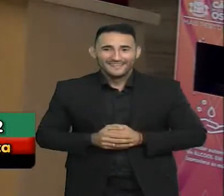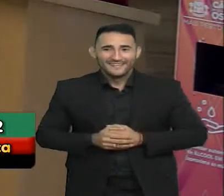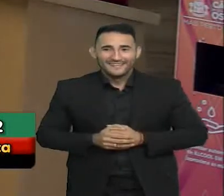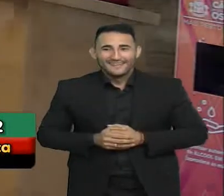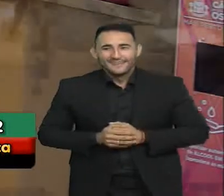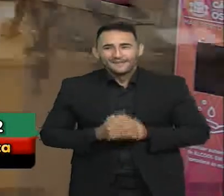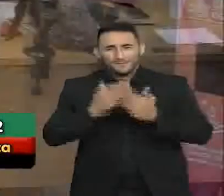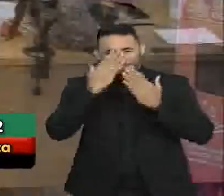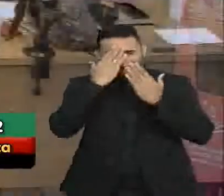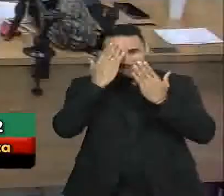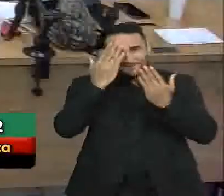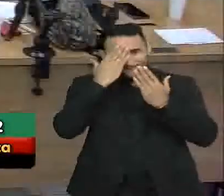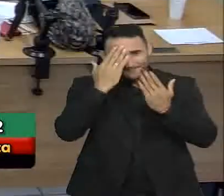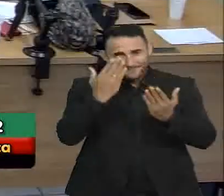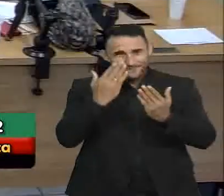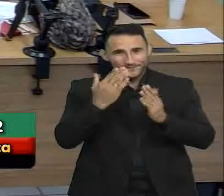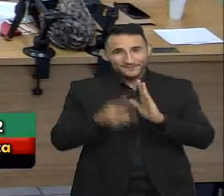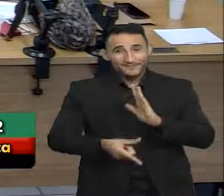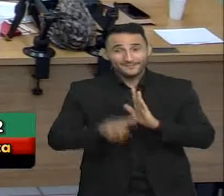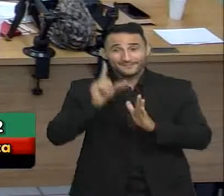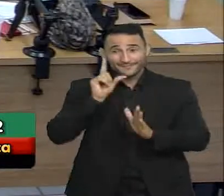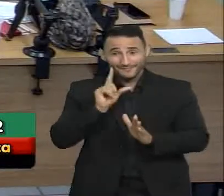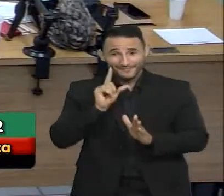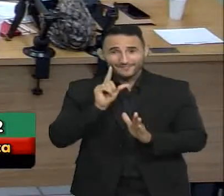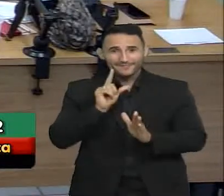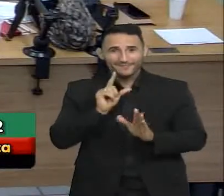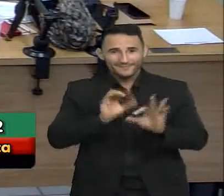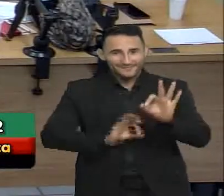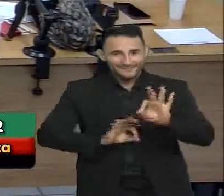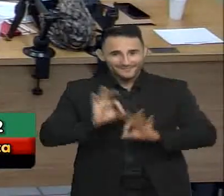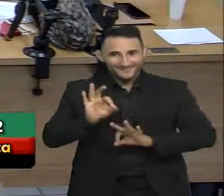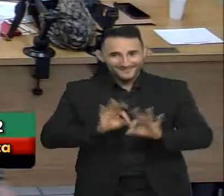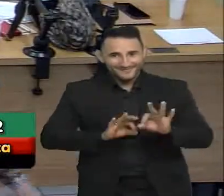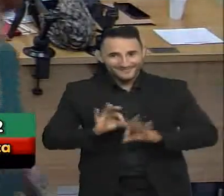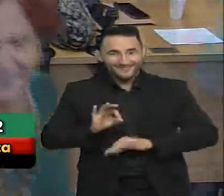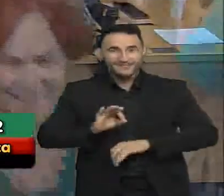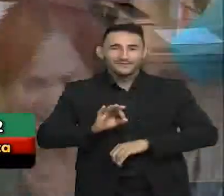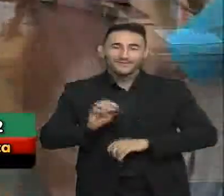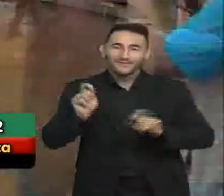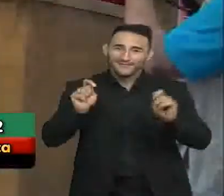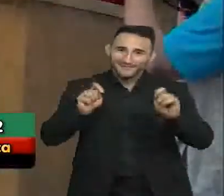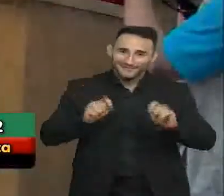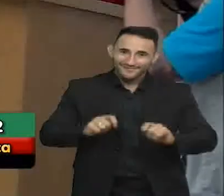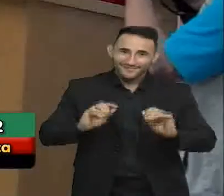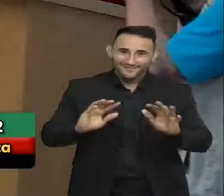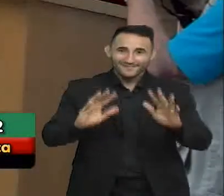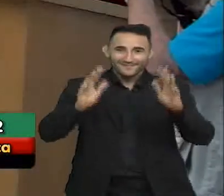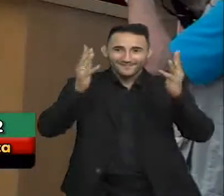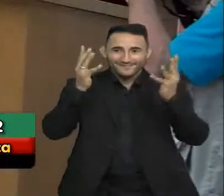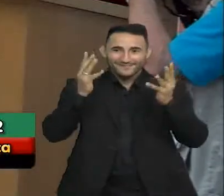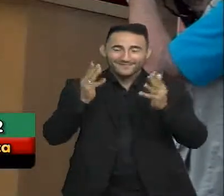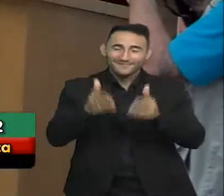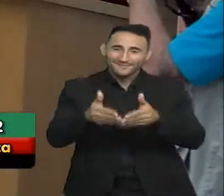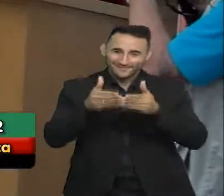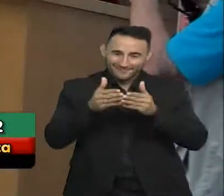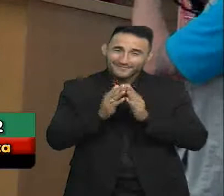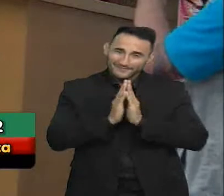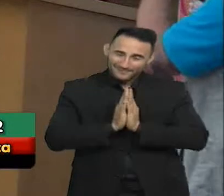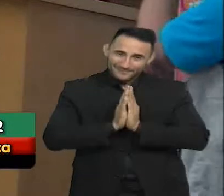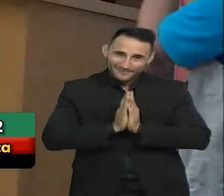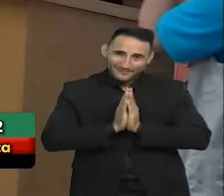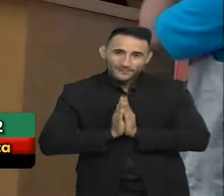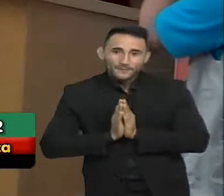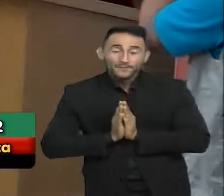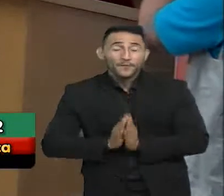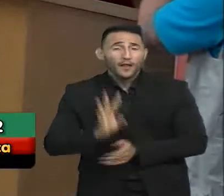Muito obrigada, Mazé, por ter vindo antes, aberto esse caminho para a gente estar aqui e fazer esse favor, tá bom?